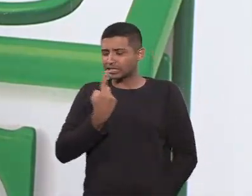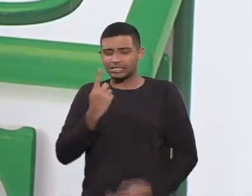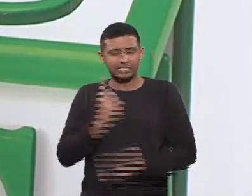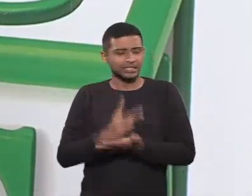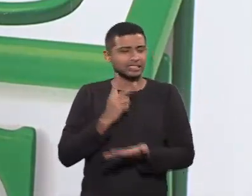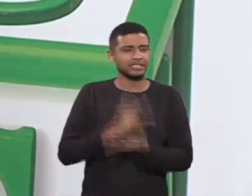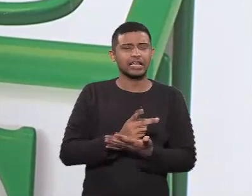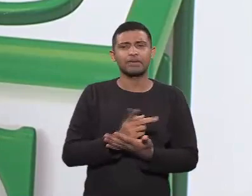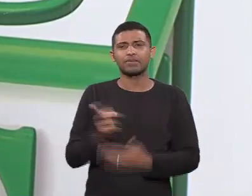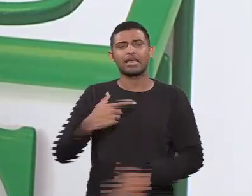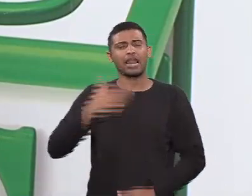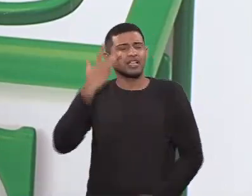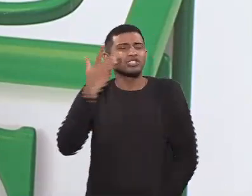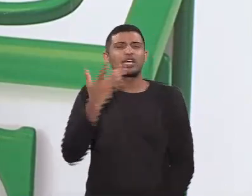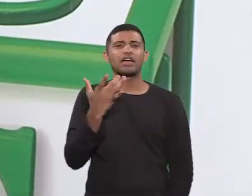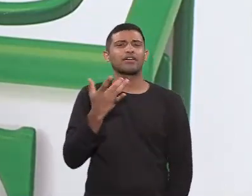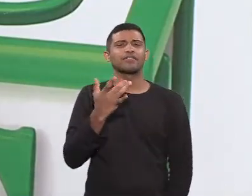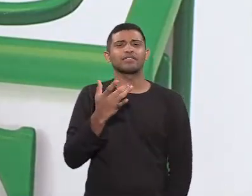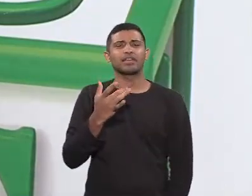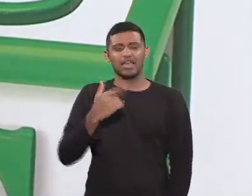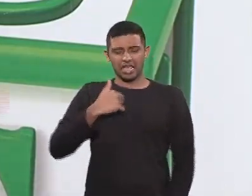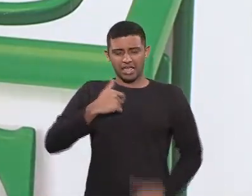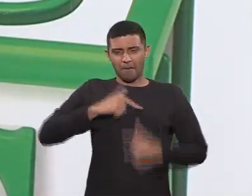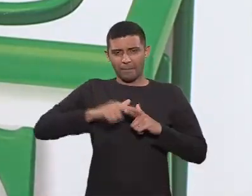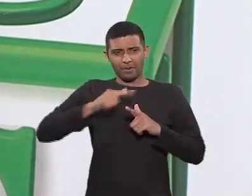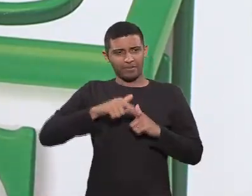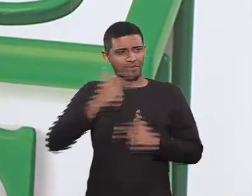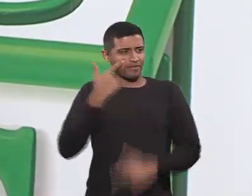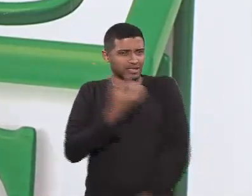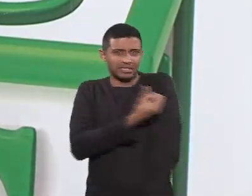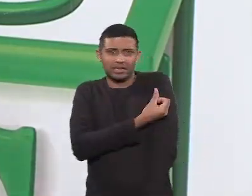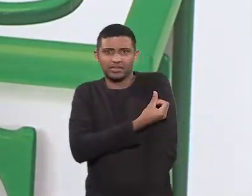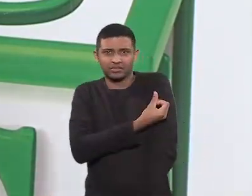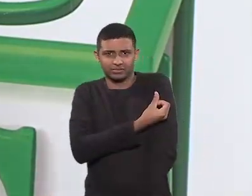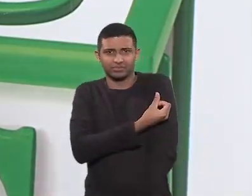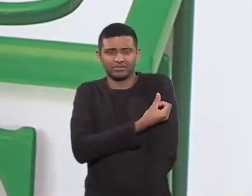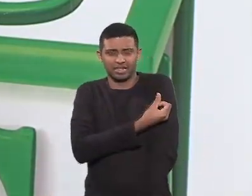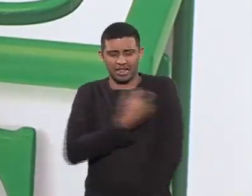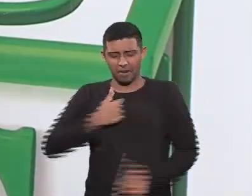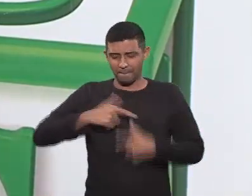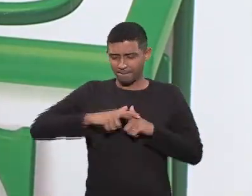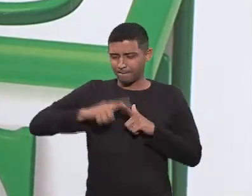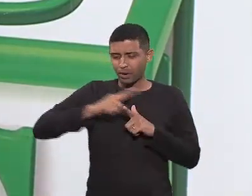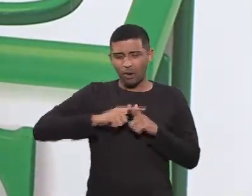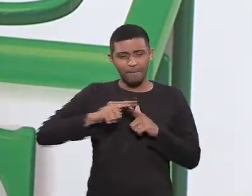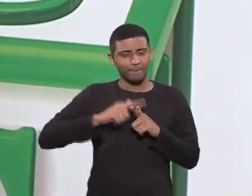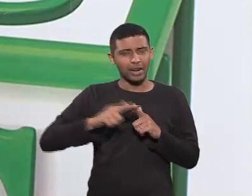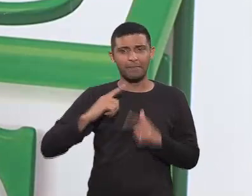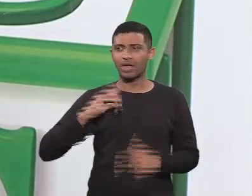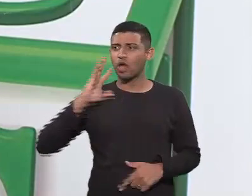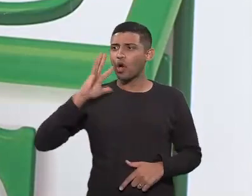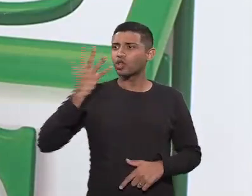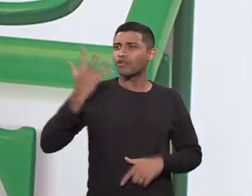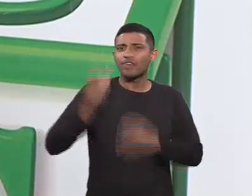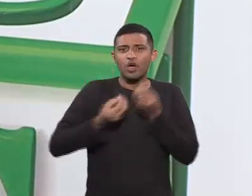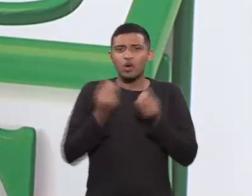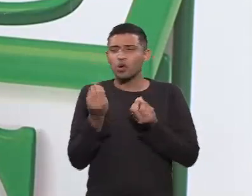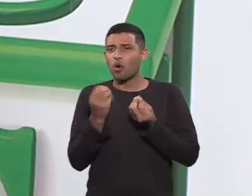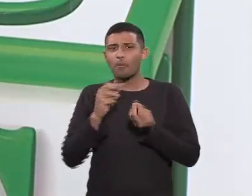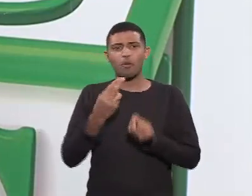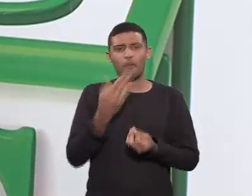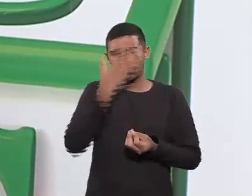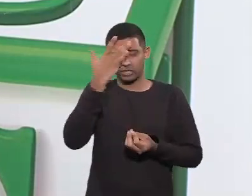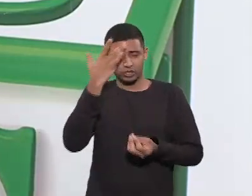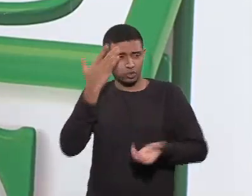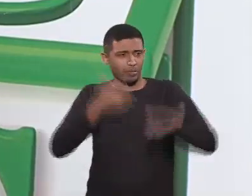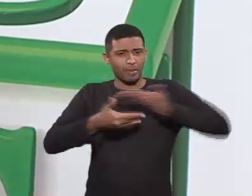né? Porque ela achava que ela tinha uma situação no 6º ano, que ela tinha um problema, que ela não ia conseguir compartilhar e conviver